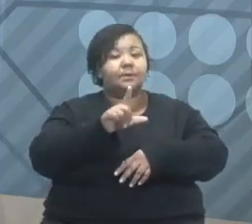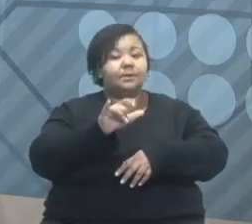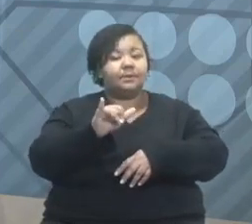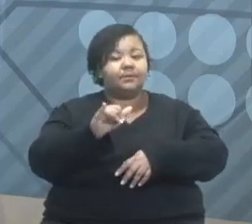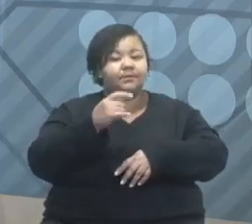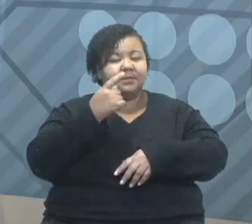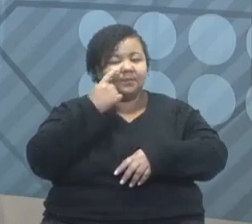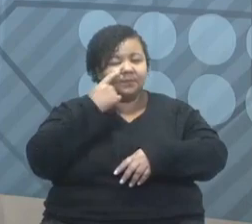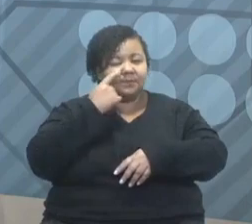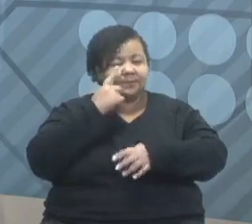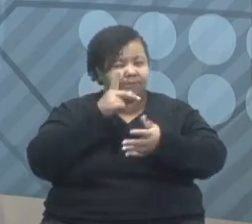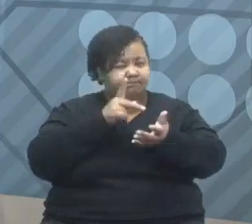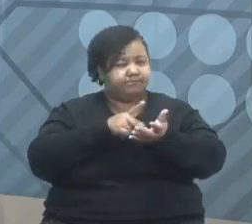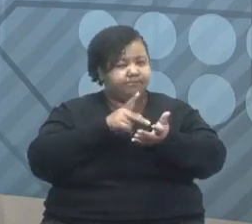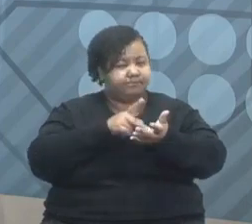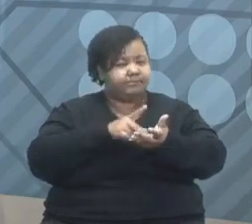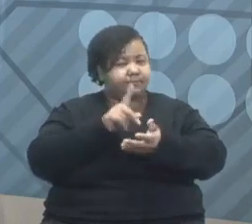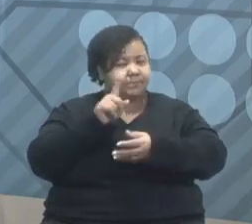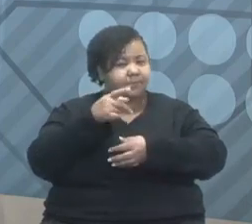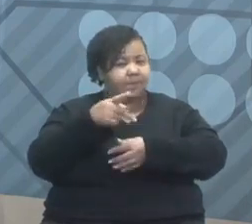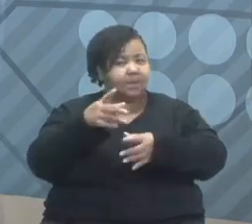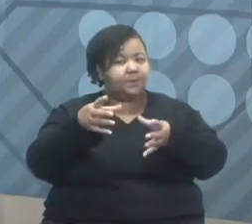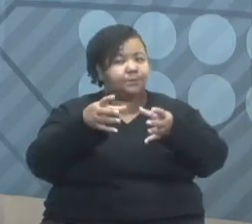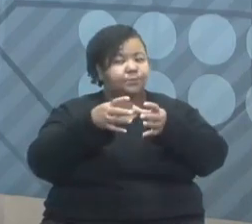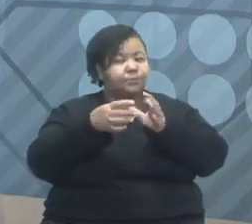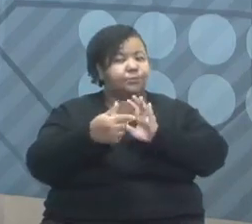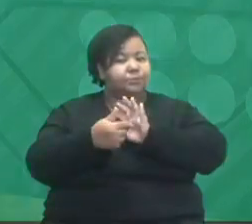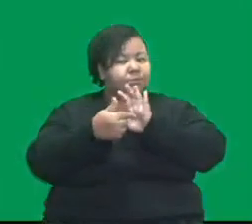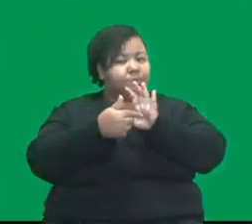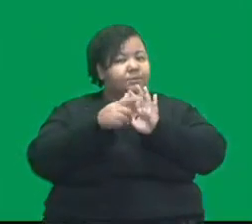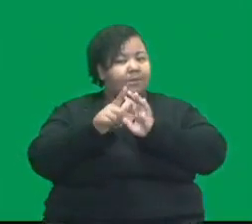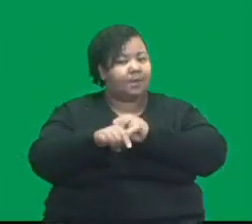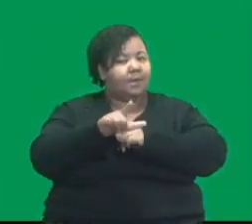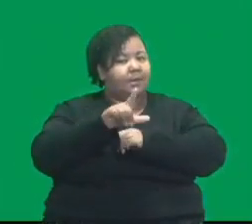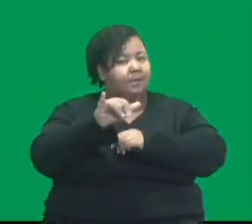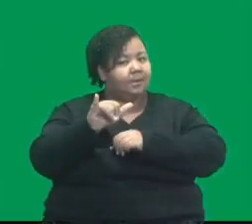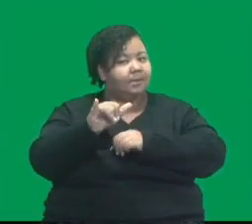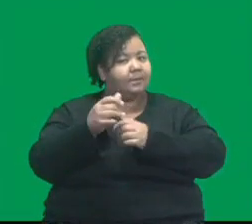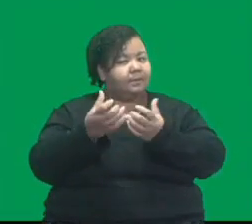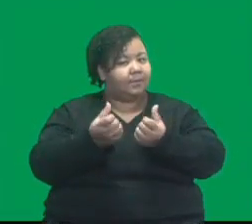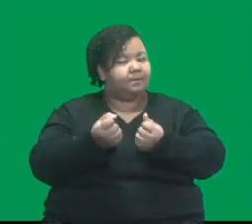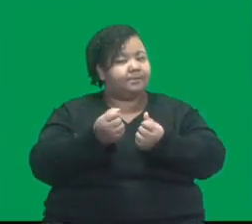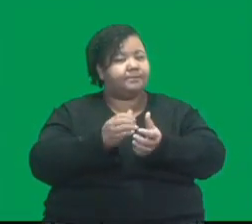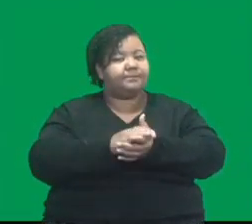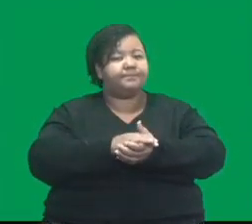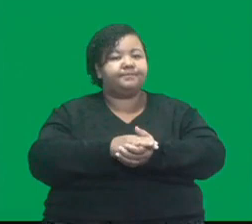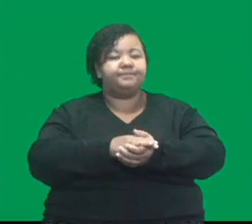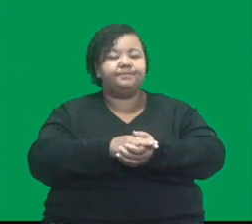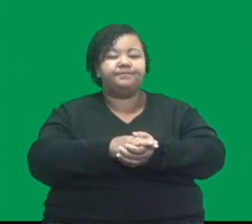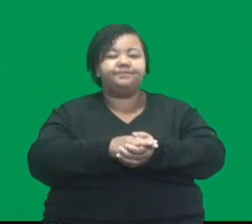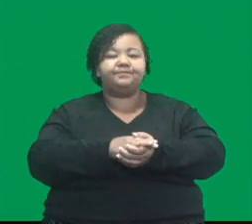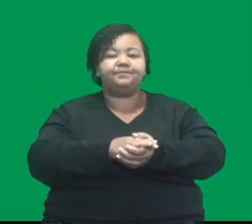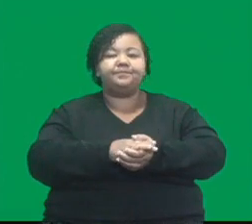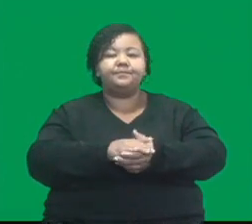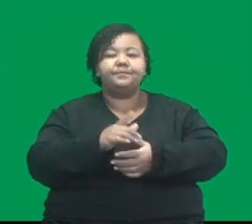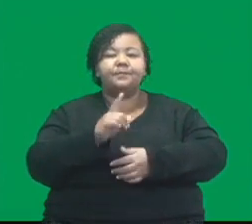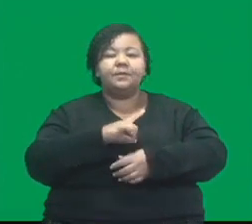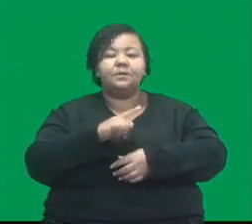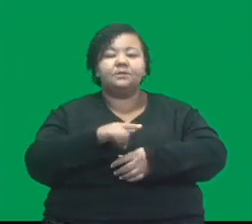Vamos verificar se realmente esse conjunto apresentado é linearmente independente? Então, nós temos o